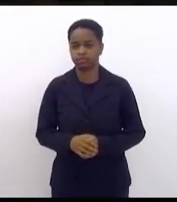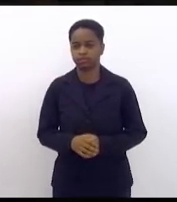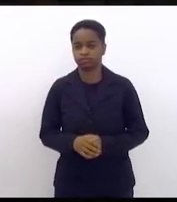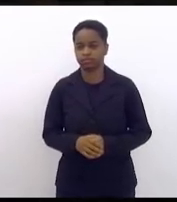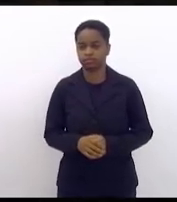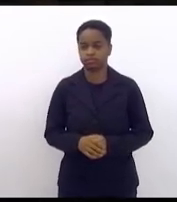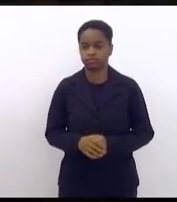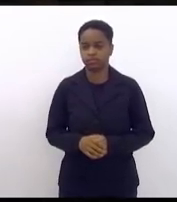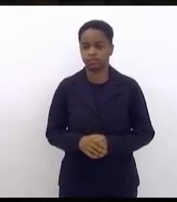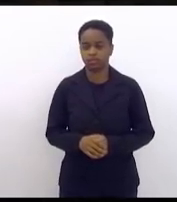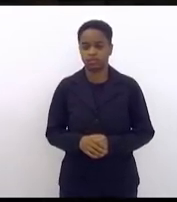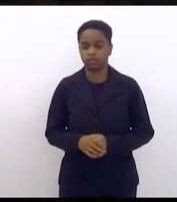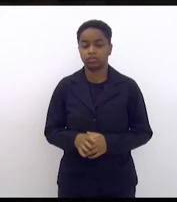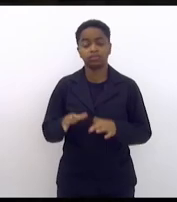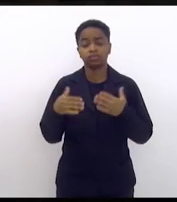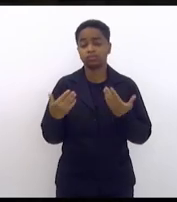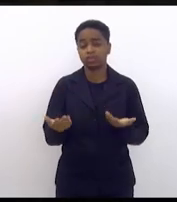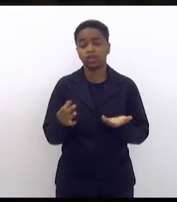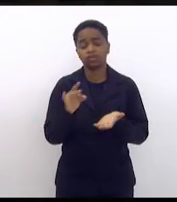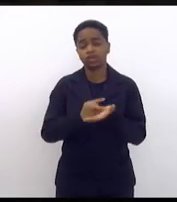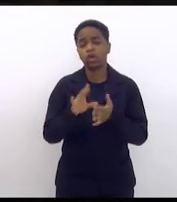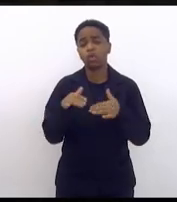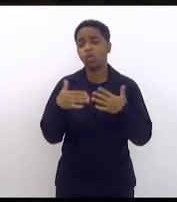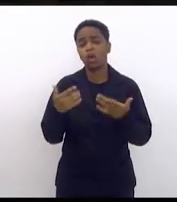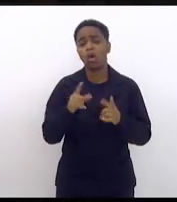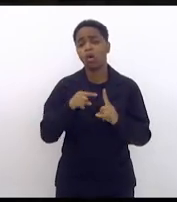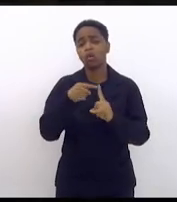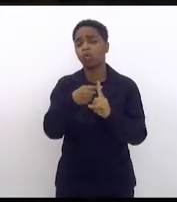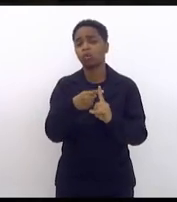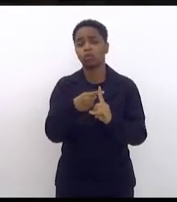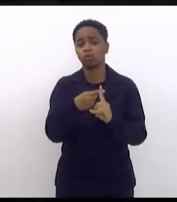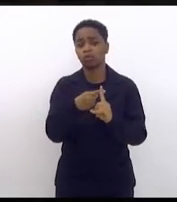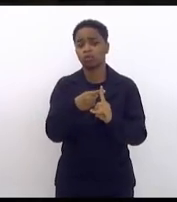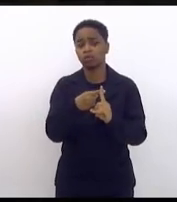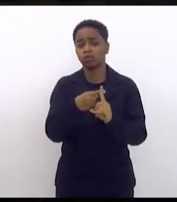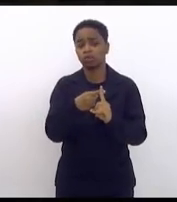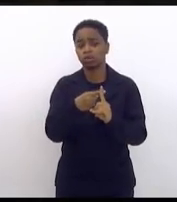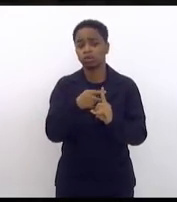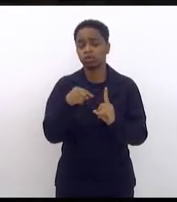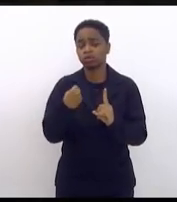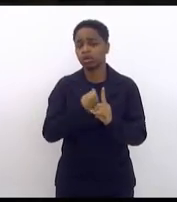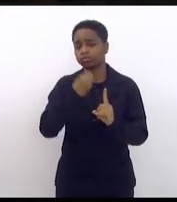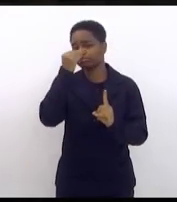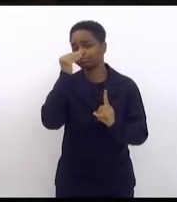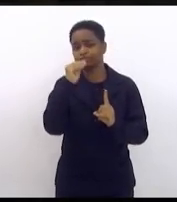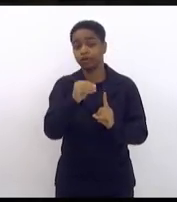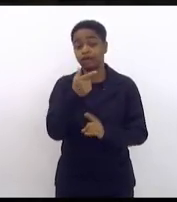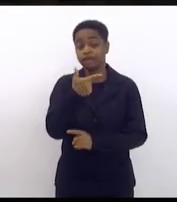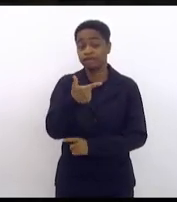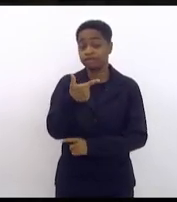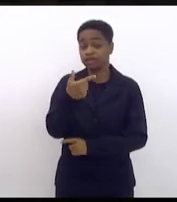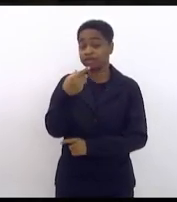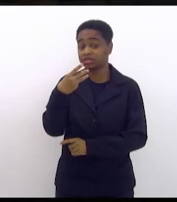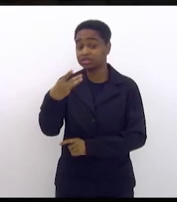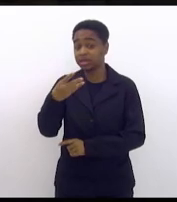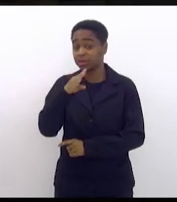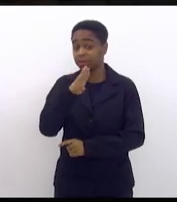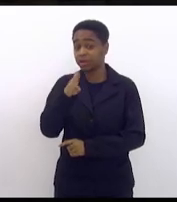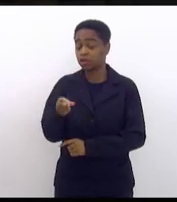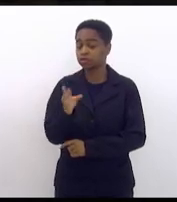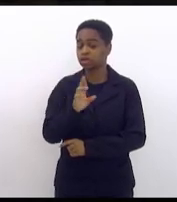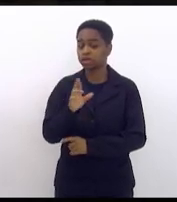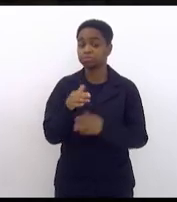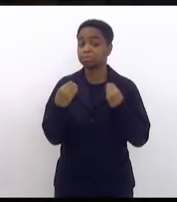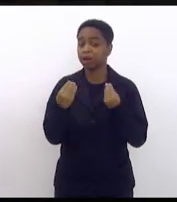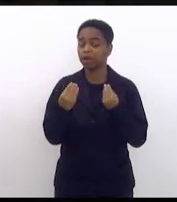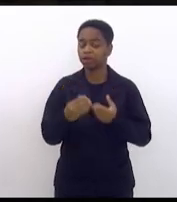Então, qual foi o grande benefício da gente abrir mão de 23 bilhões de